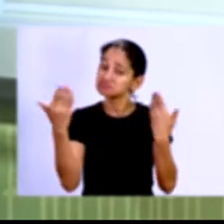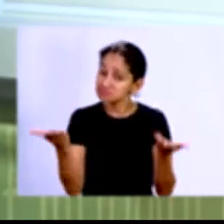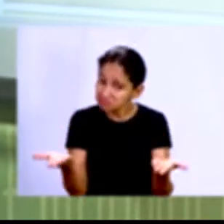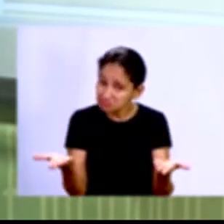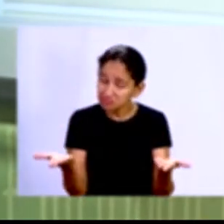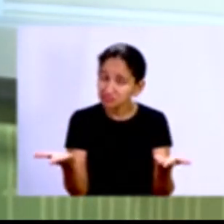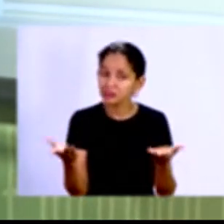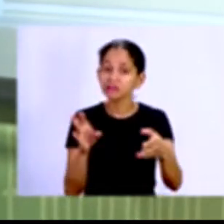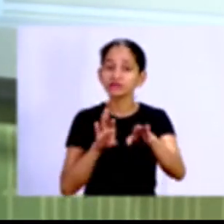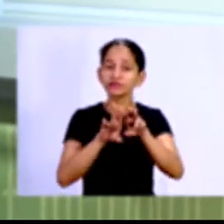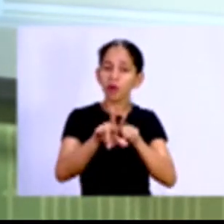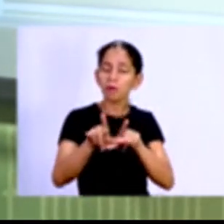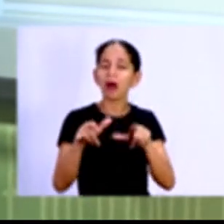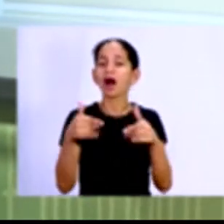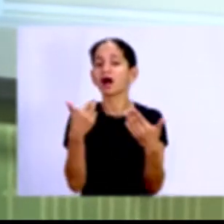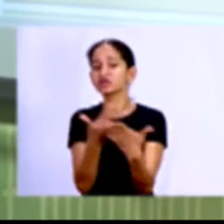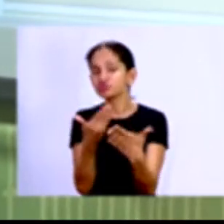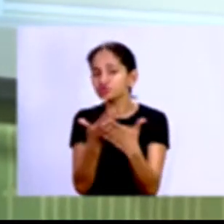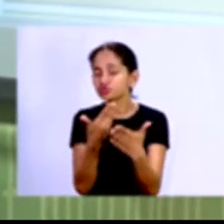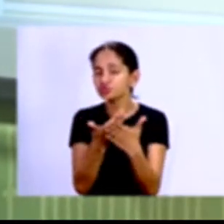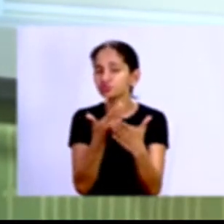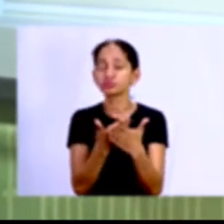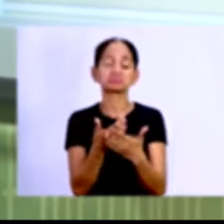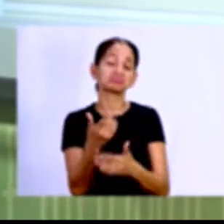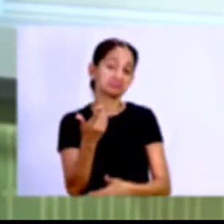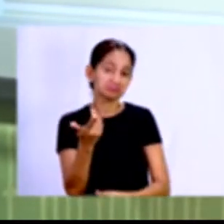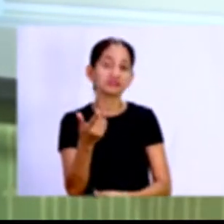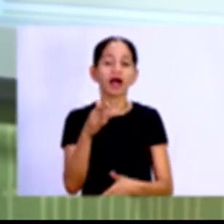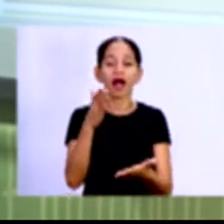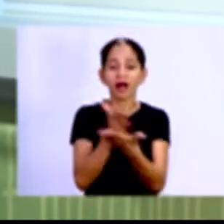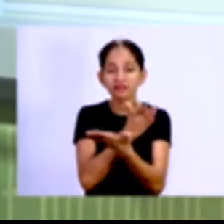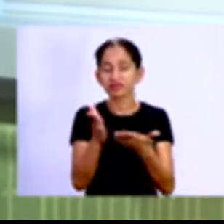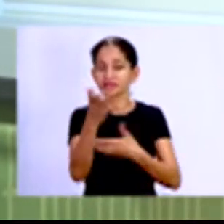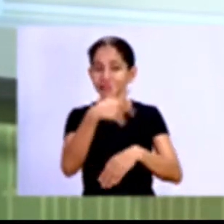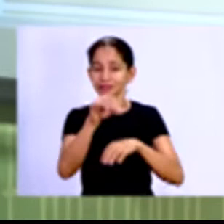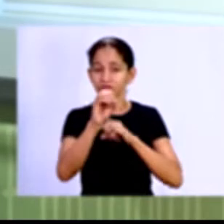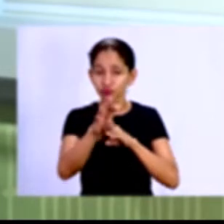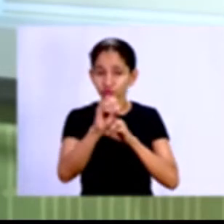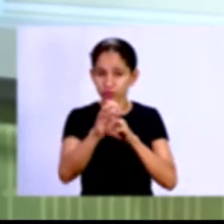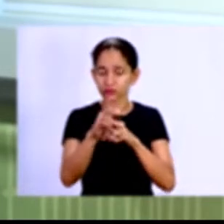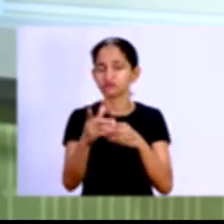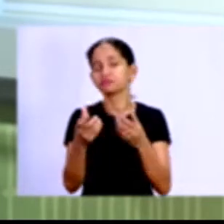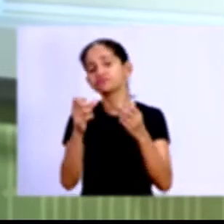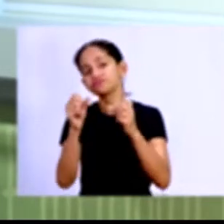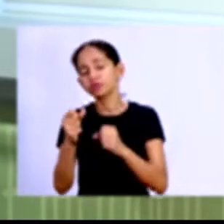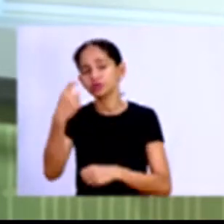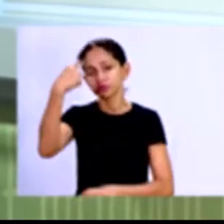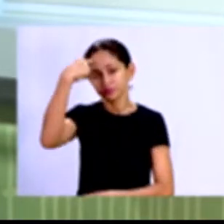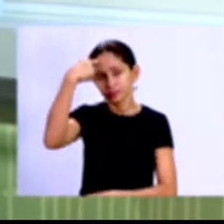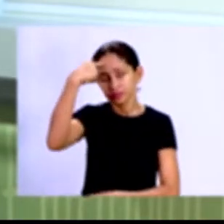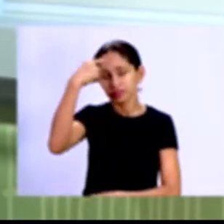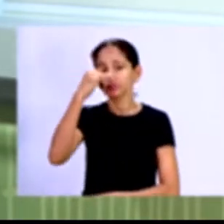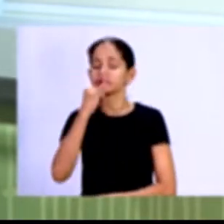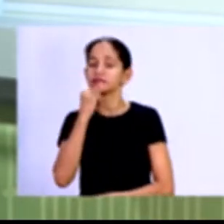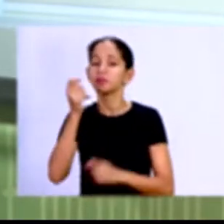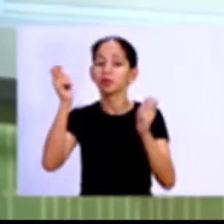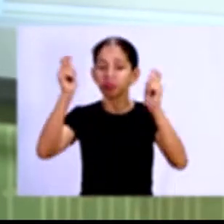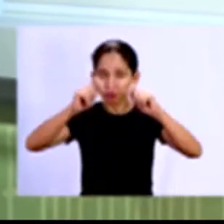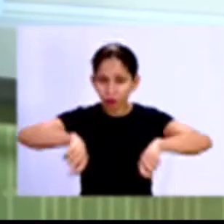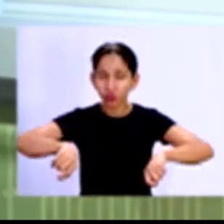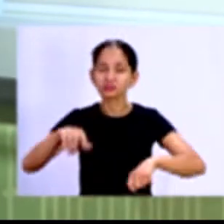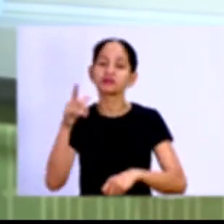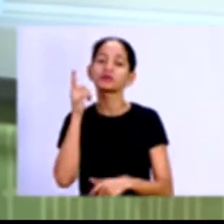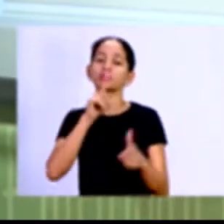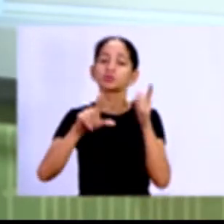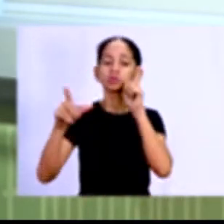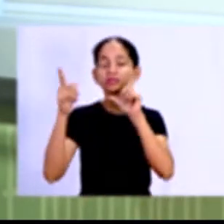finalidade formativa. A educação, ela tem se tornado uma estratégia para que você possa